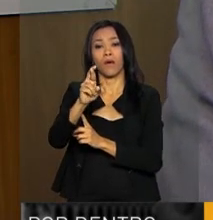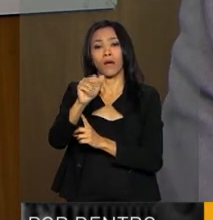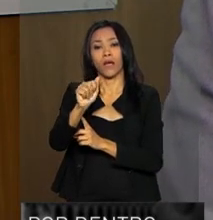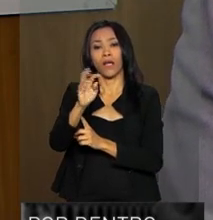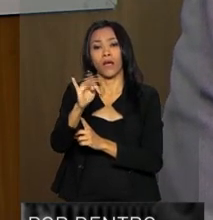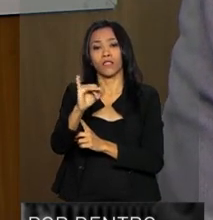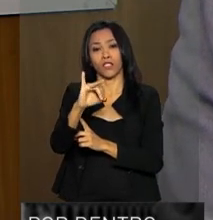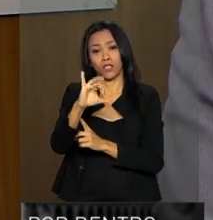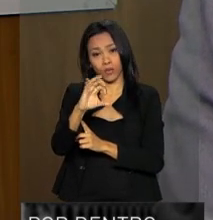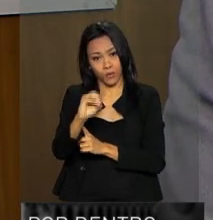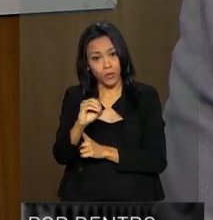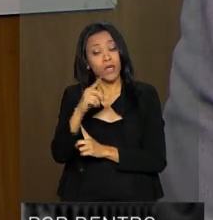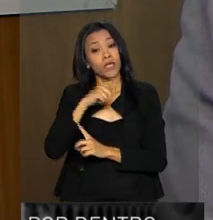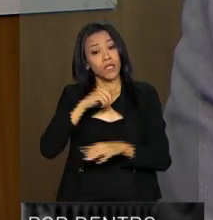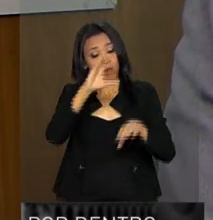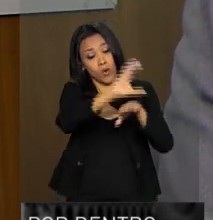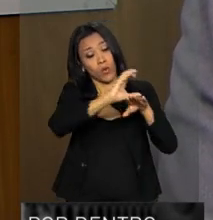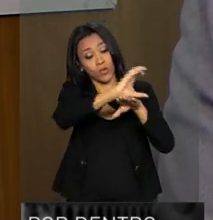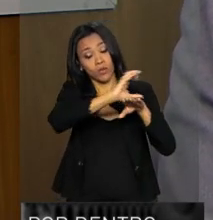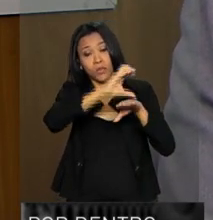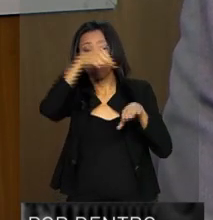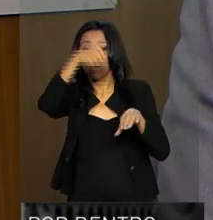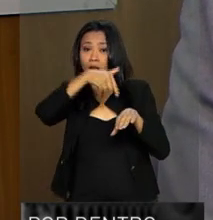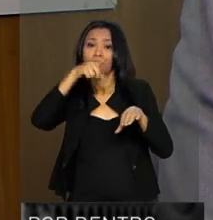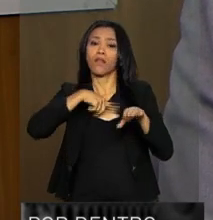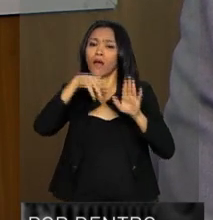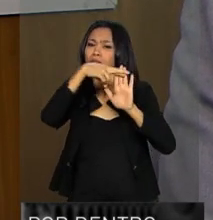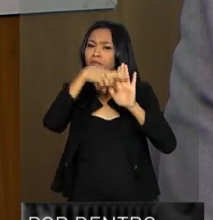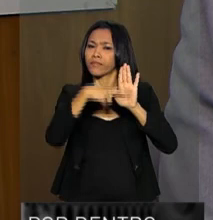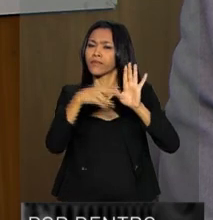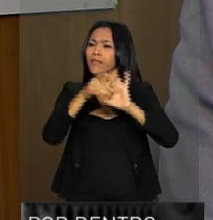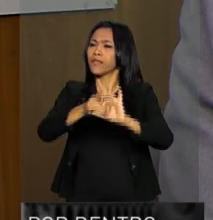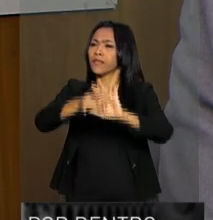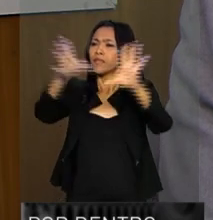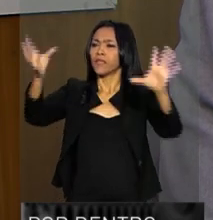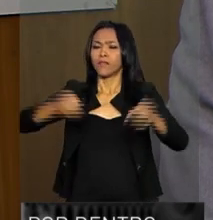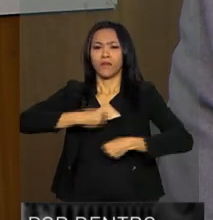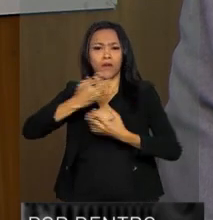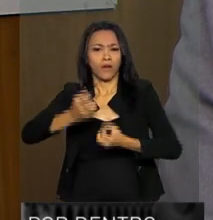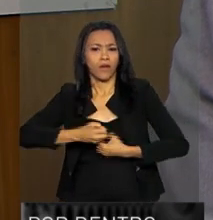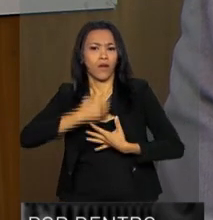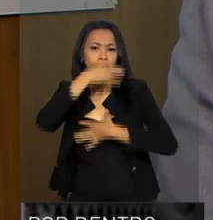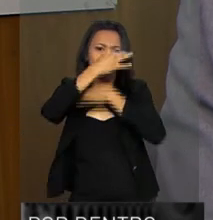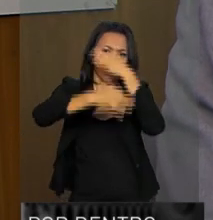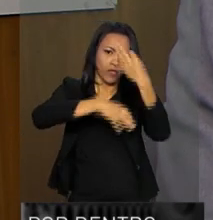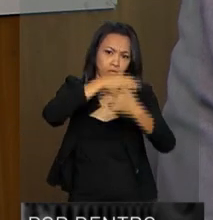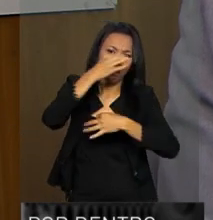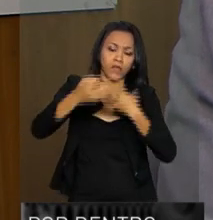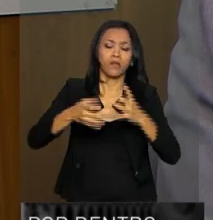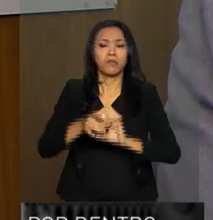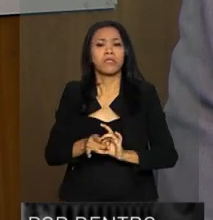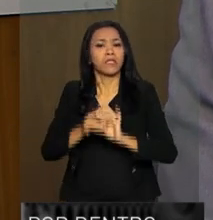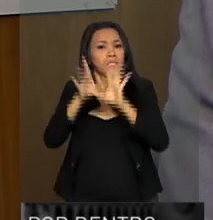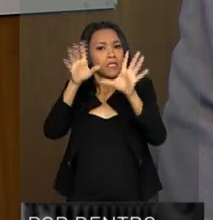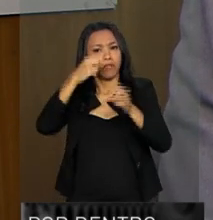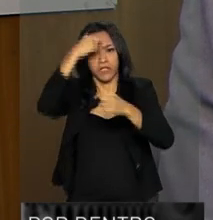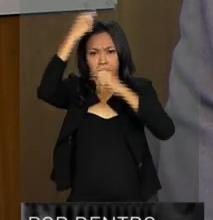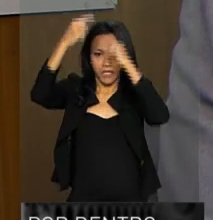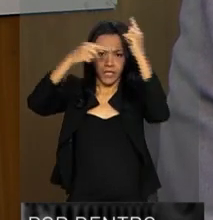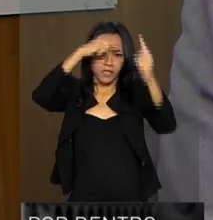os princípios da liberdade de expressão da liberdade de criação e também da liberdade de